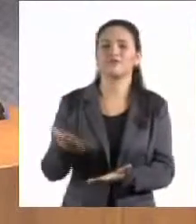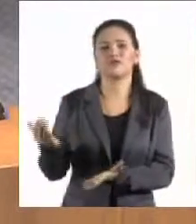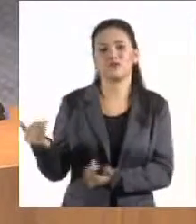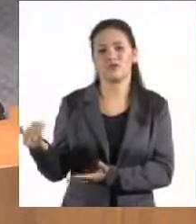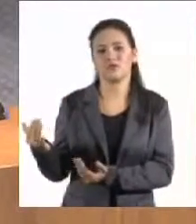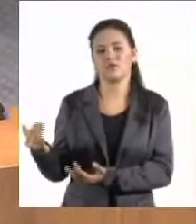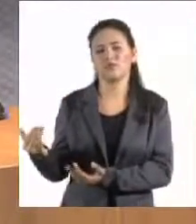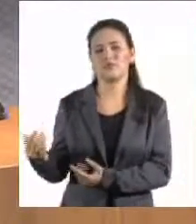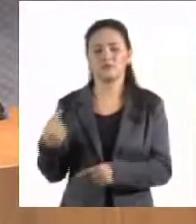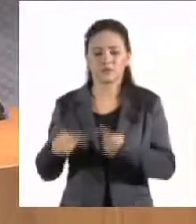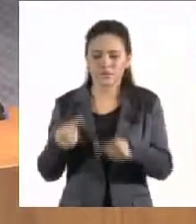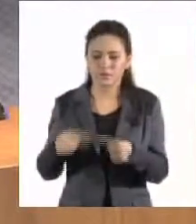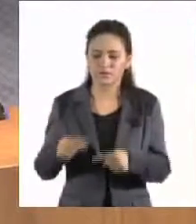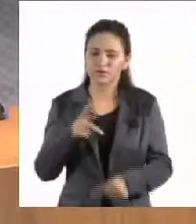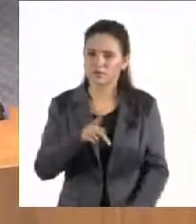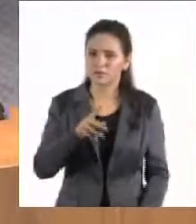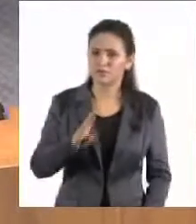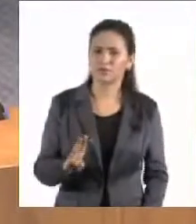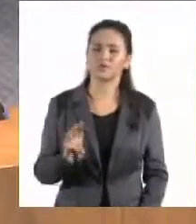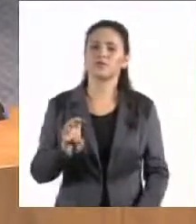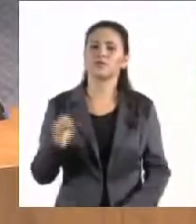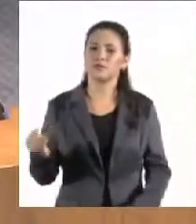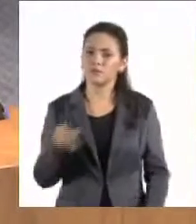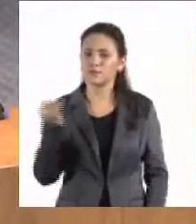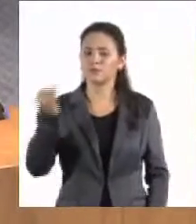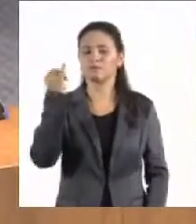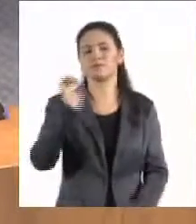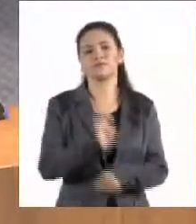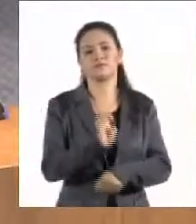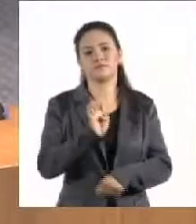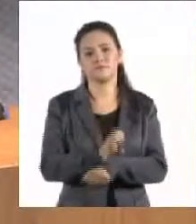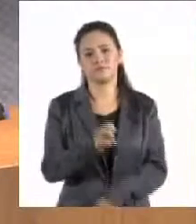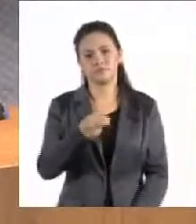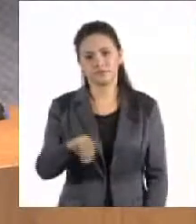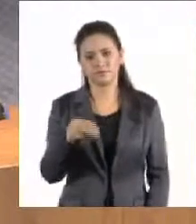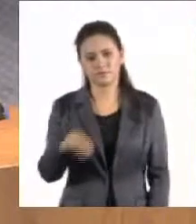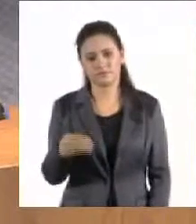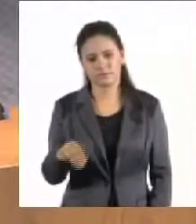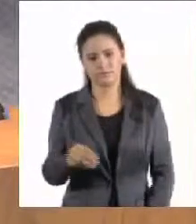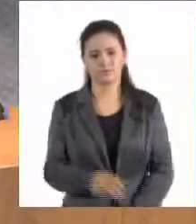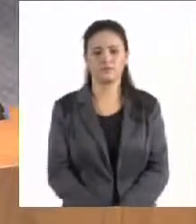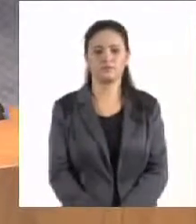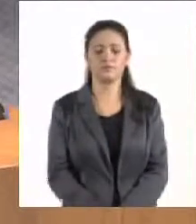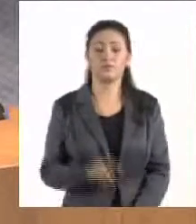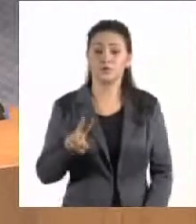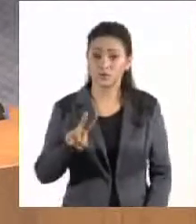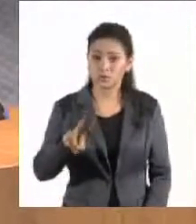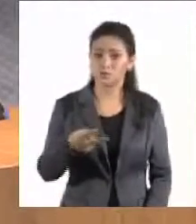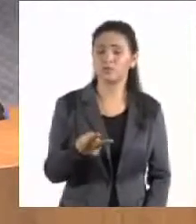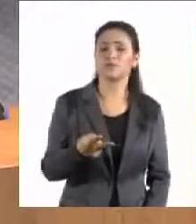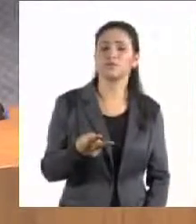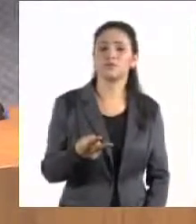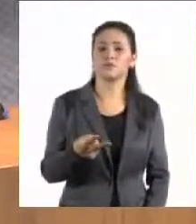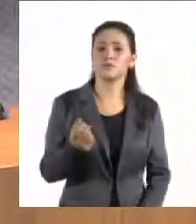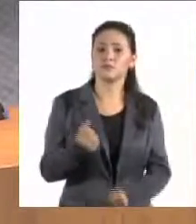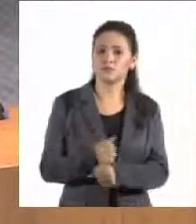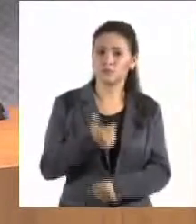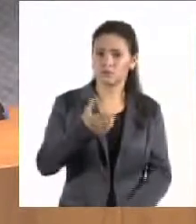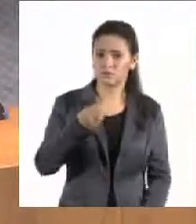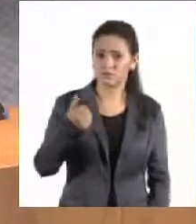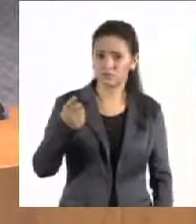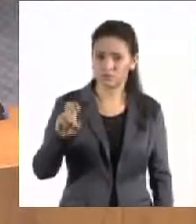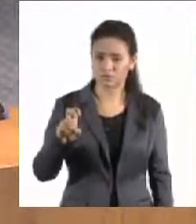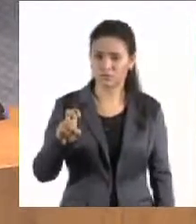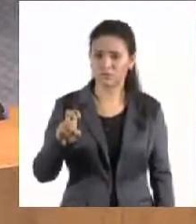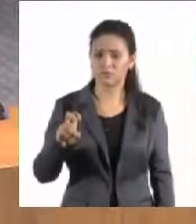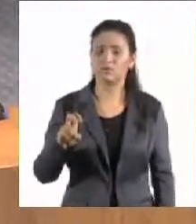políticas públicas que o estado do Maranhão precisa. Seja 2.000 habilitações no ano de 2015 e que inclusive já lançou